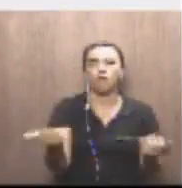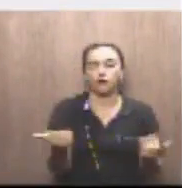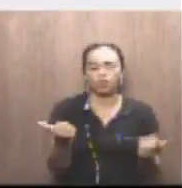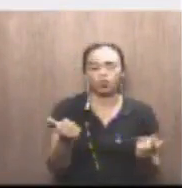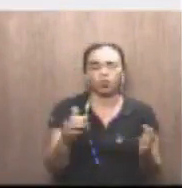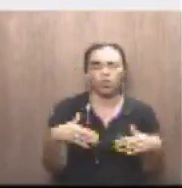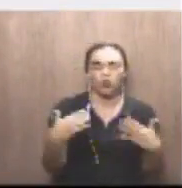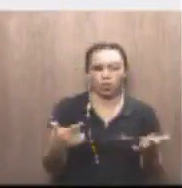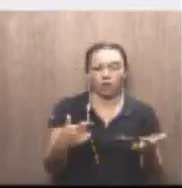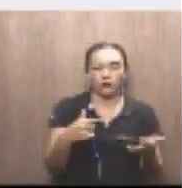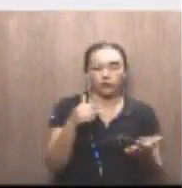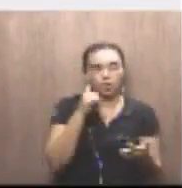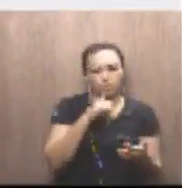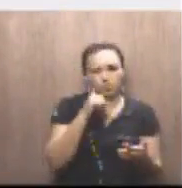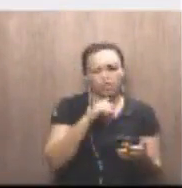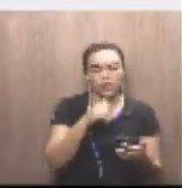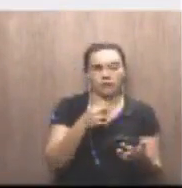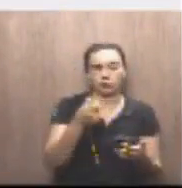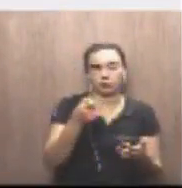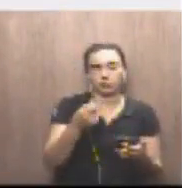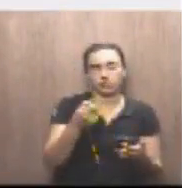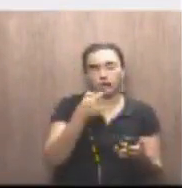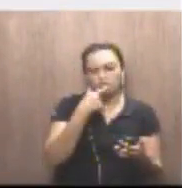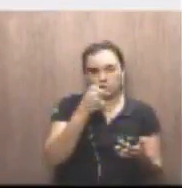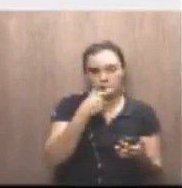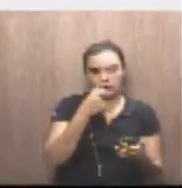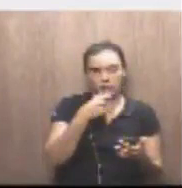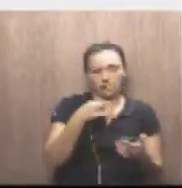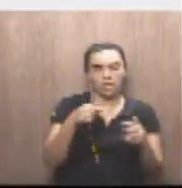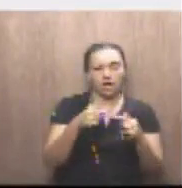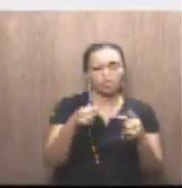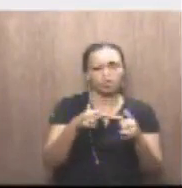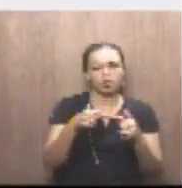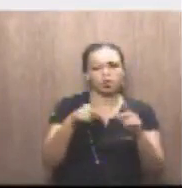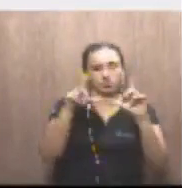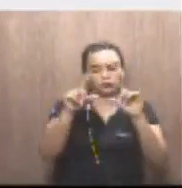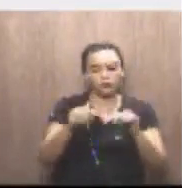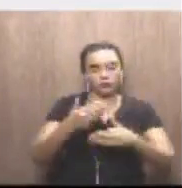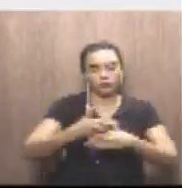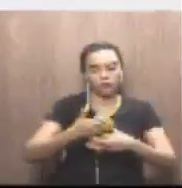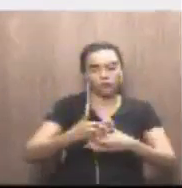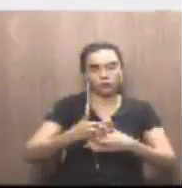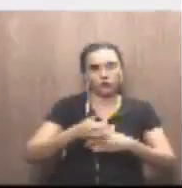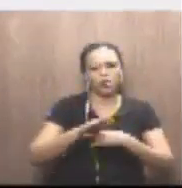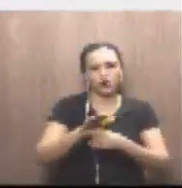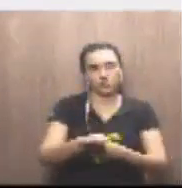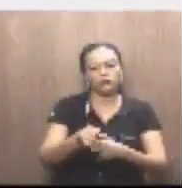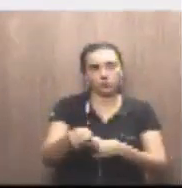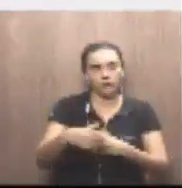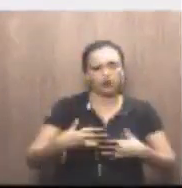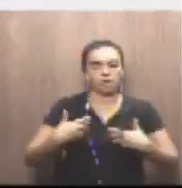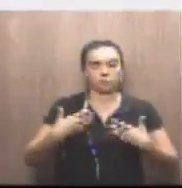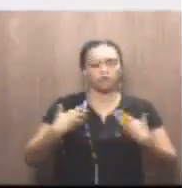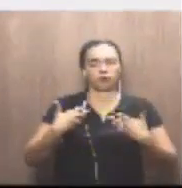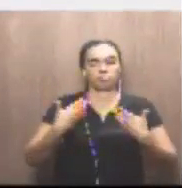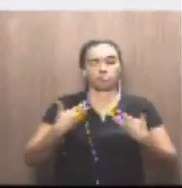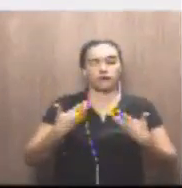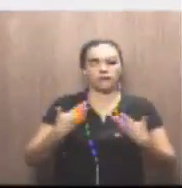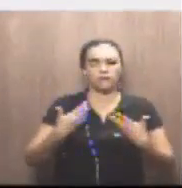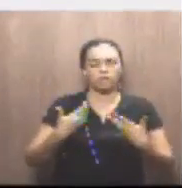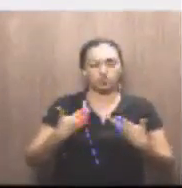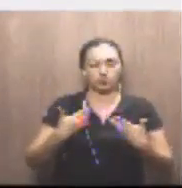parto, o número de receptores de ocitocina no útero é reduzido pelo corpo para prevenir uma estimulação em